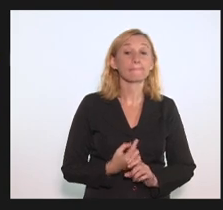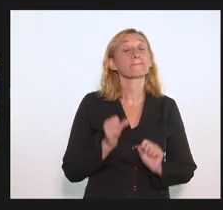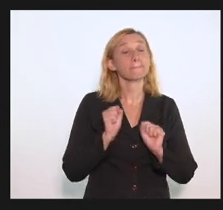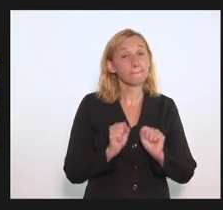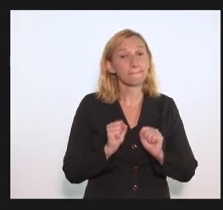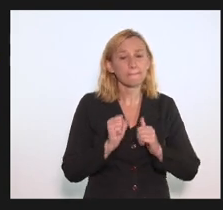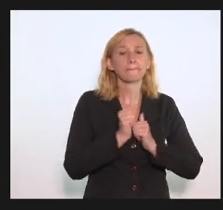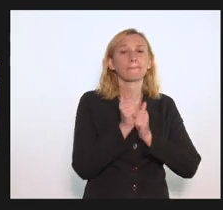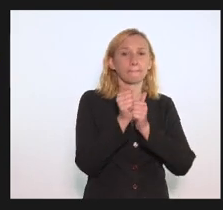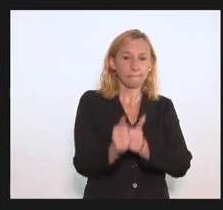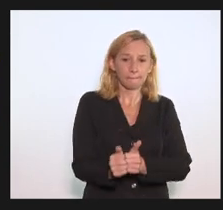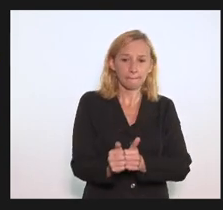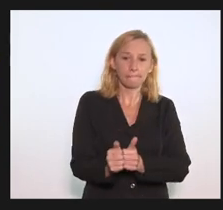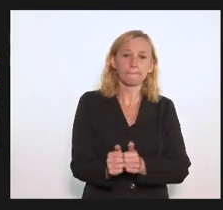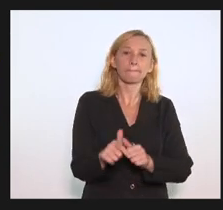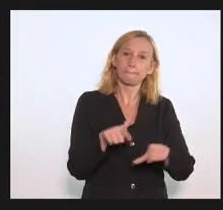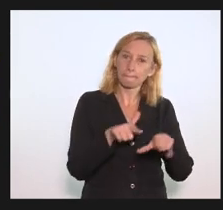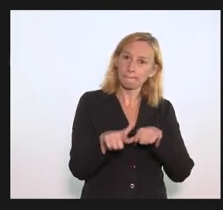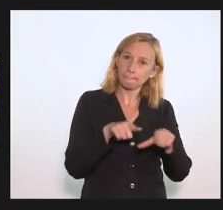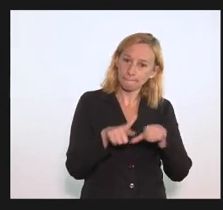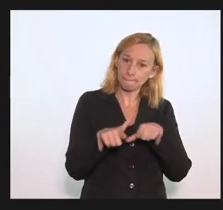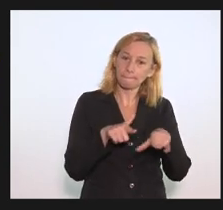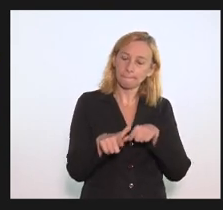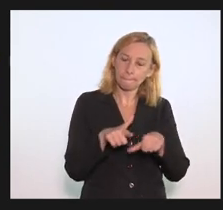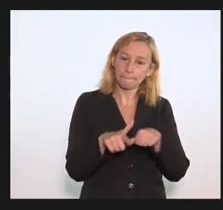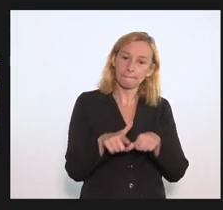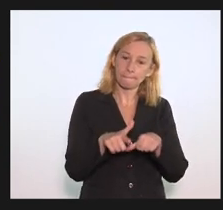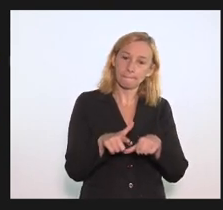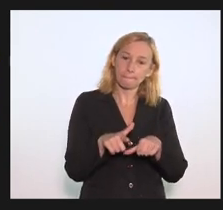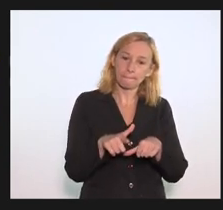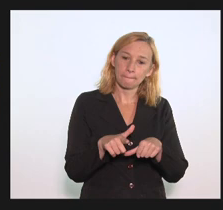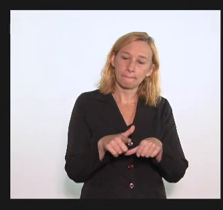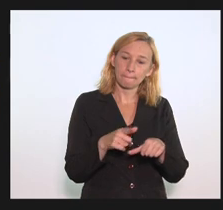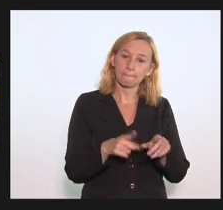possa acompanhar esses trabalhos e dar a nossa